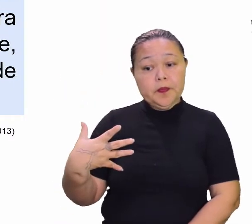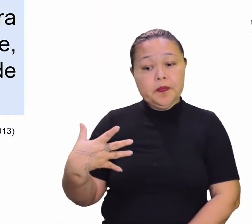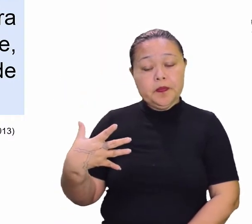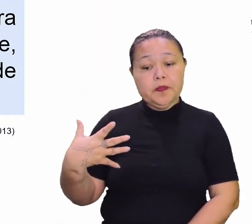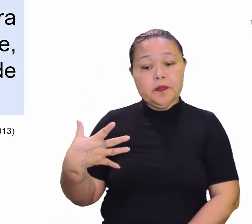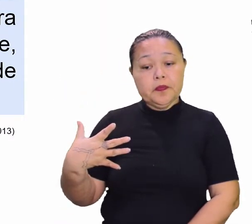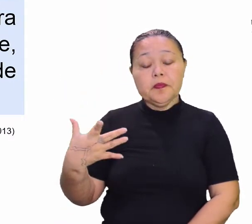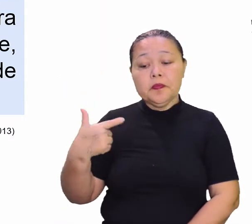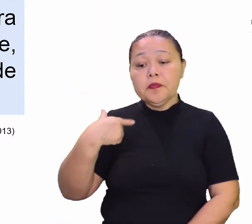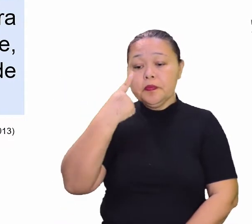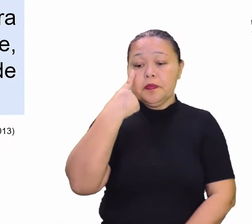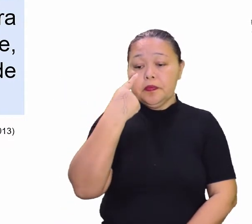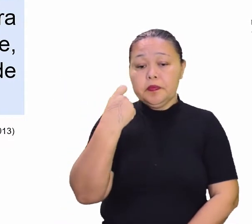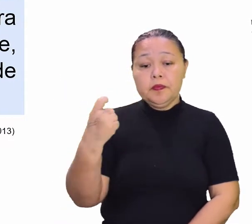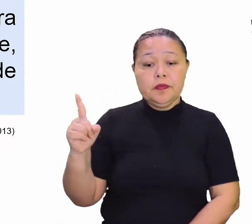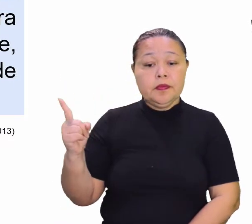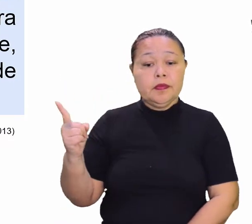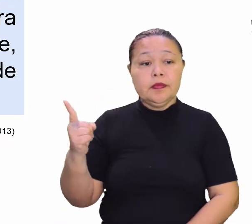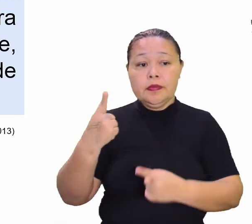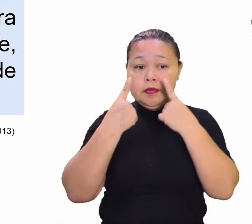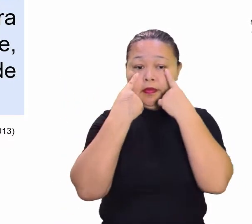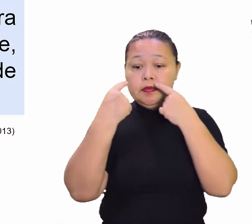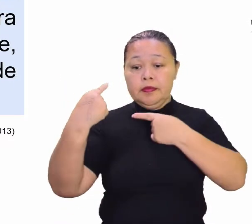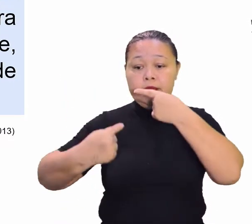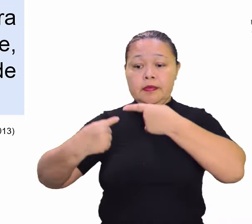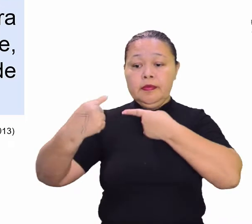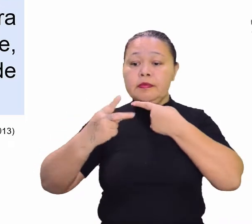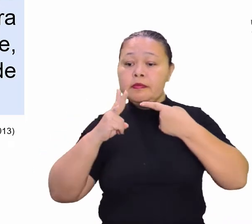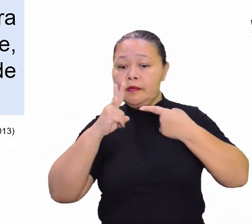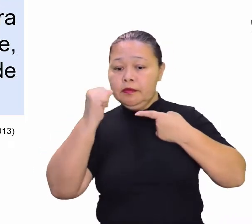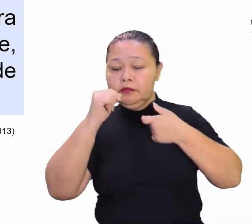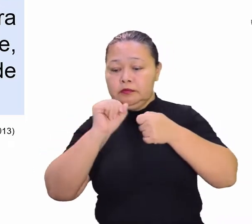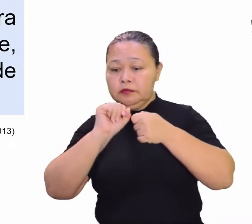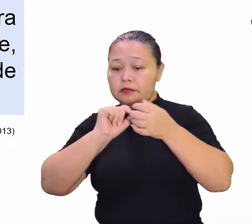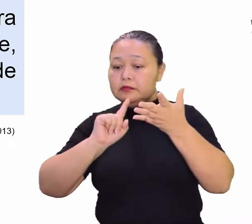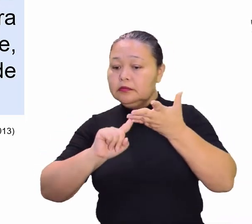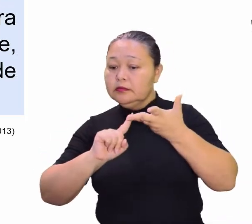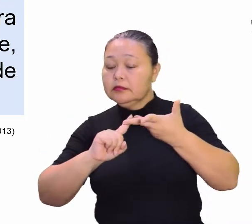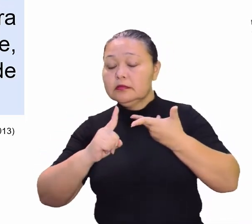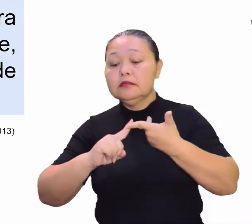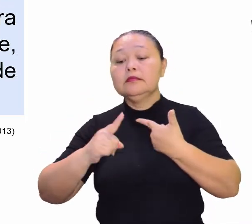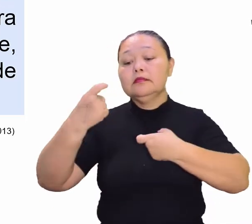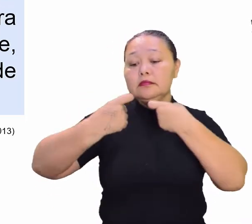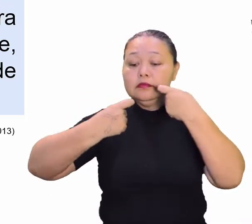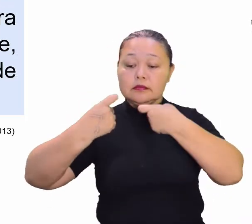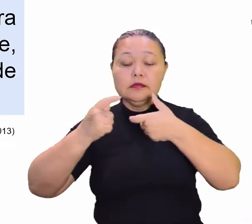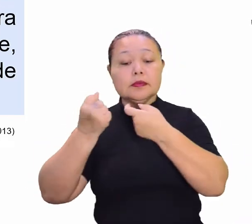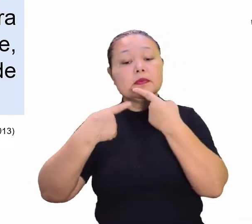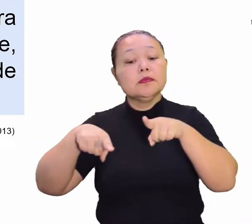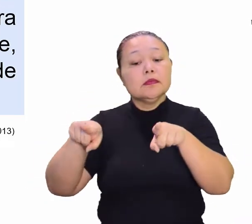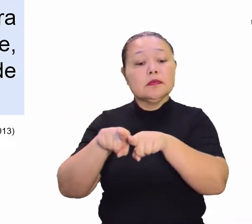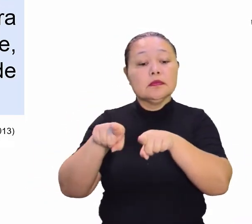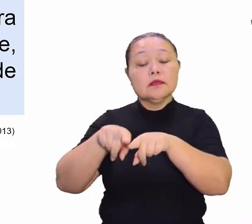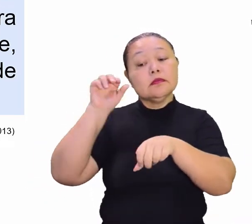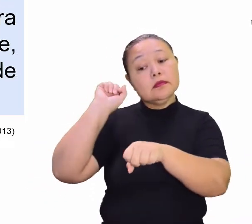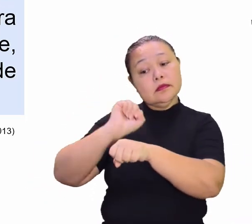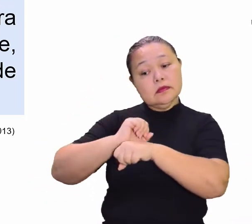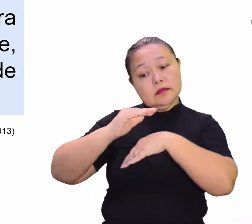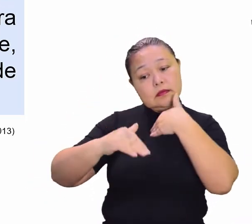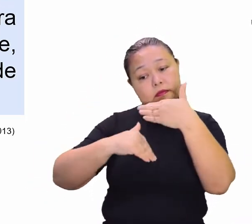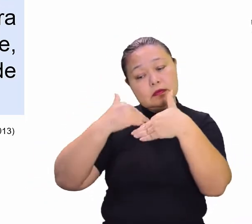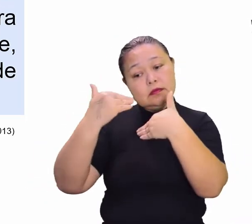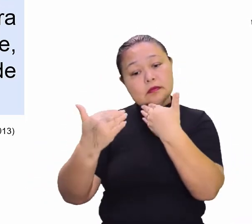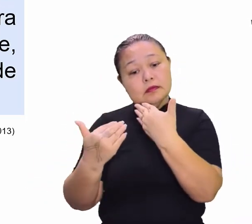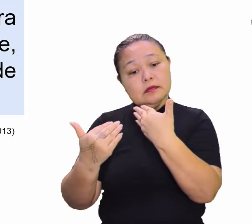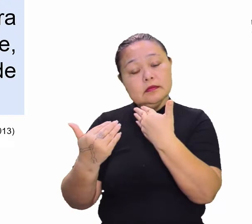E é interessante que tu fala aqui, ó, que as políticas pelo poder, uma série de conflitos de guerra e também a paralisação do processo